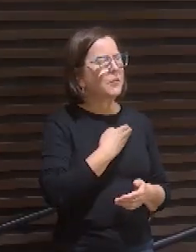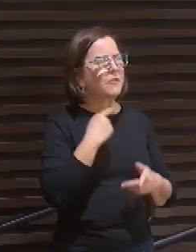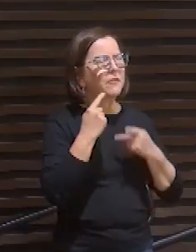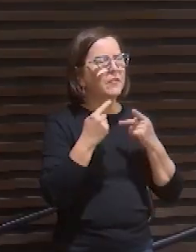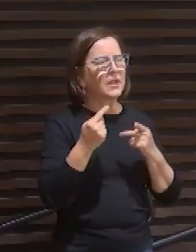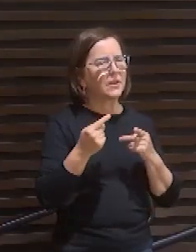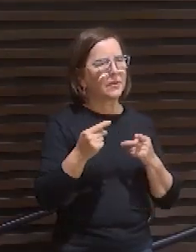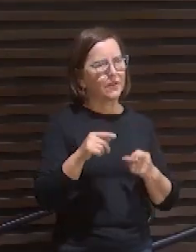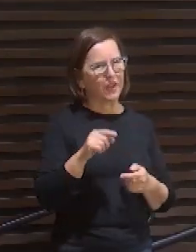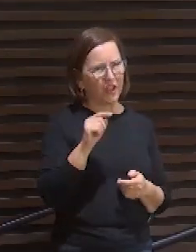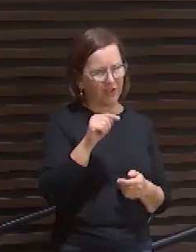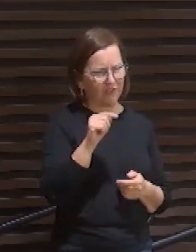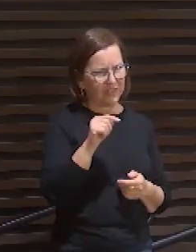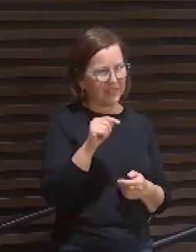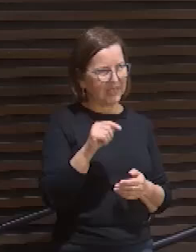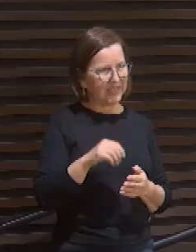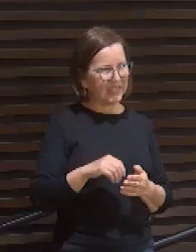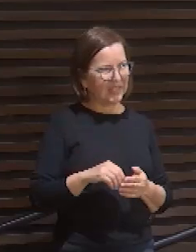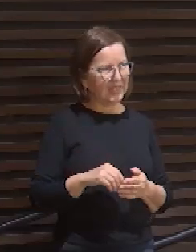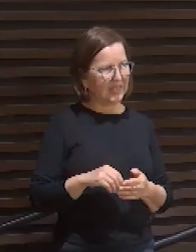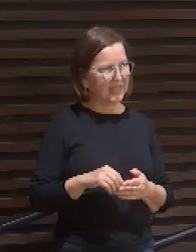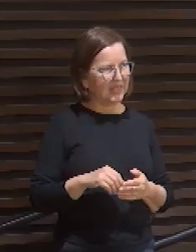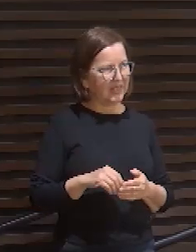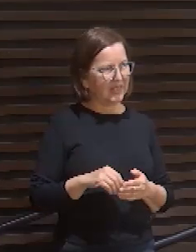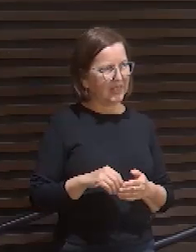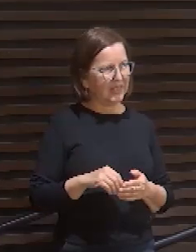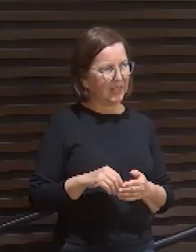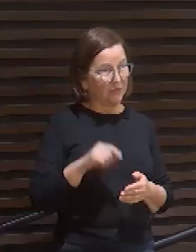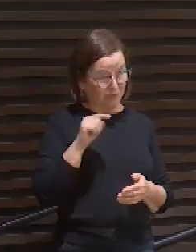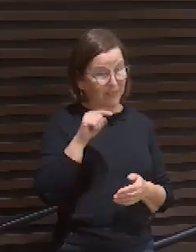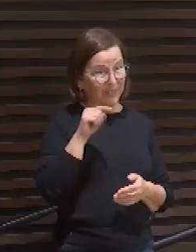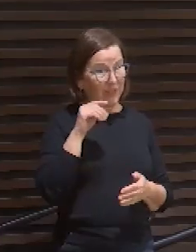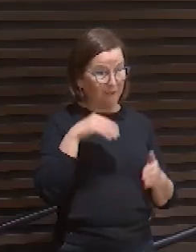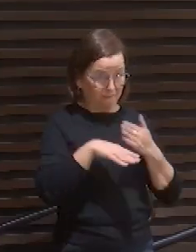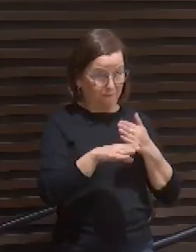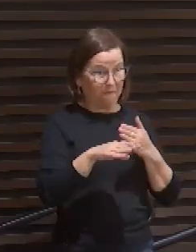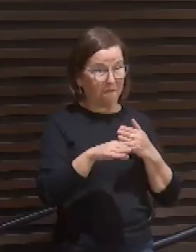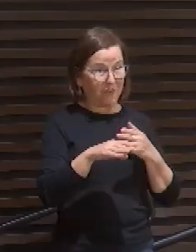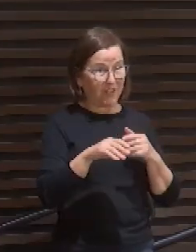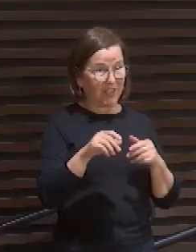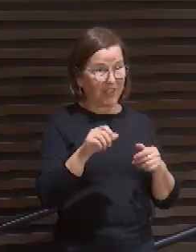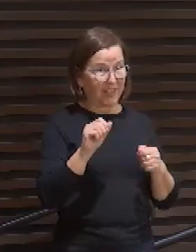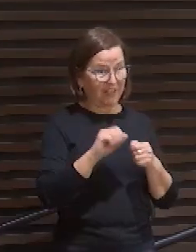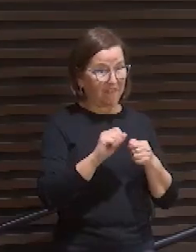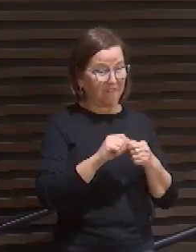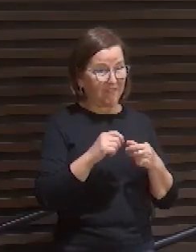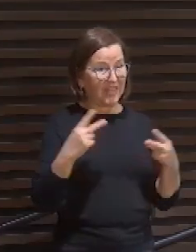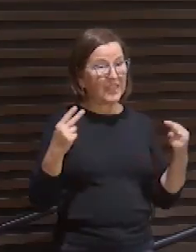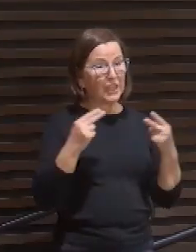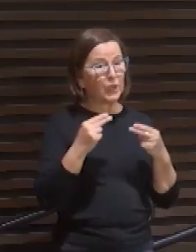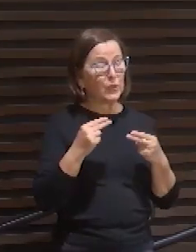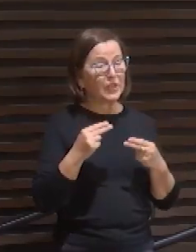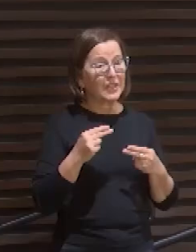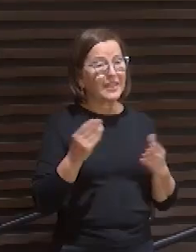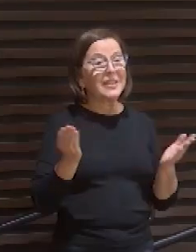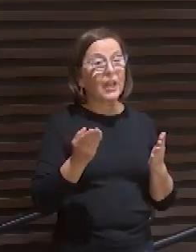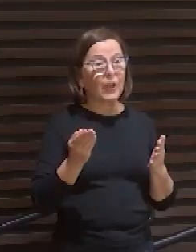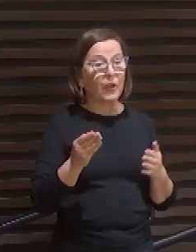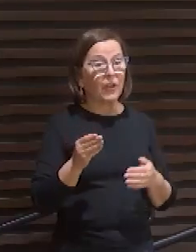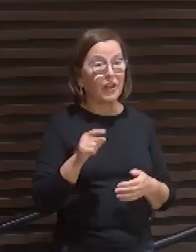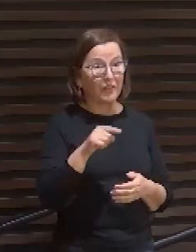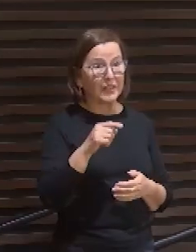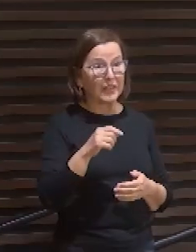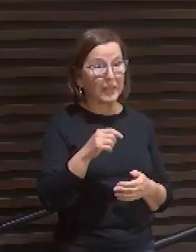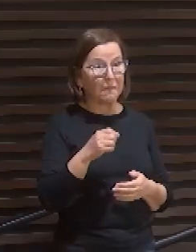fulano, você, como é que foi? Você foi fazer a cirurgia? Fui. E agora, como é que você está? Eu